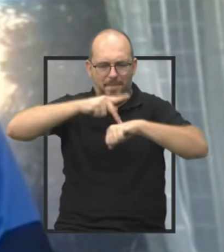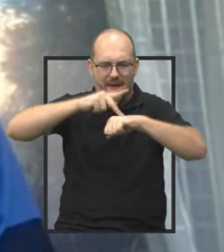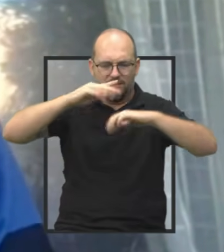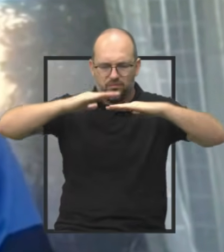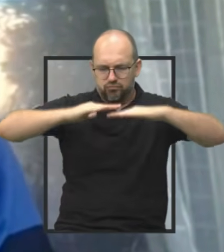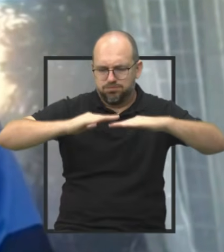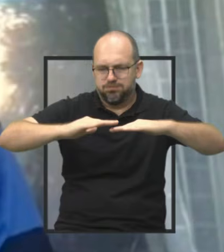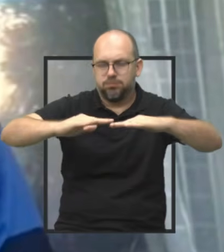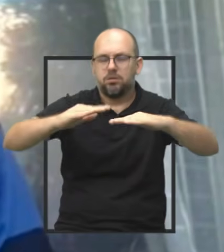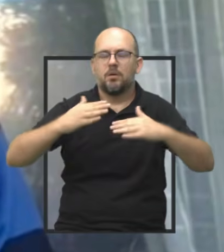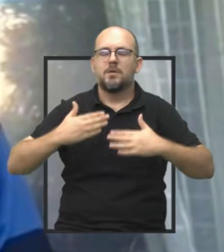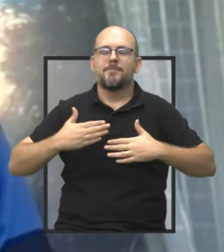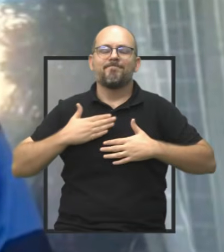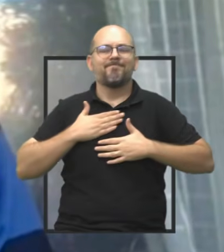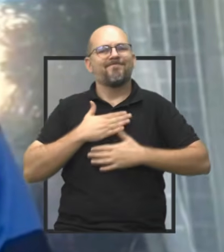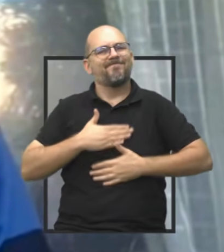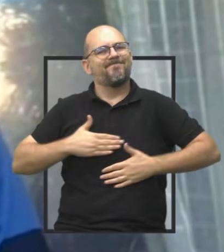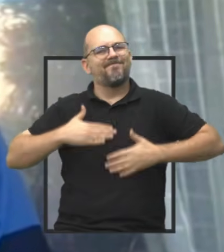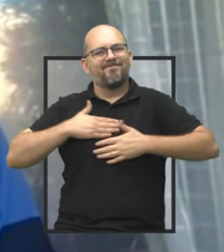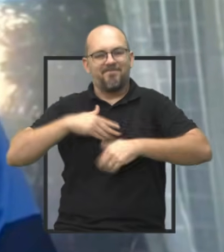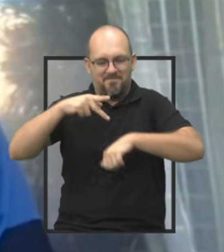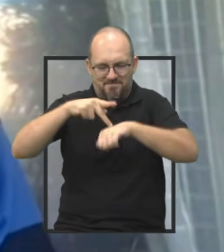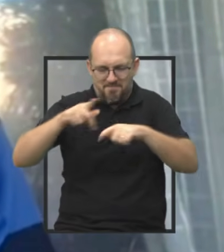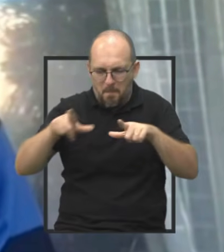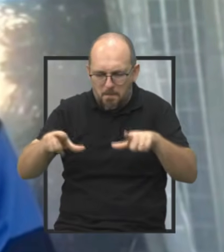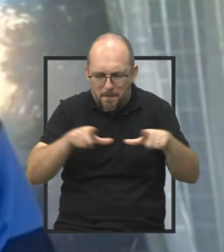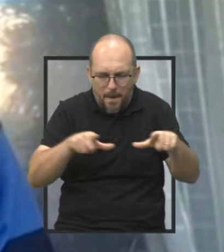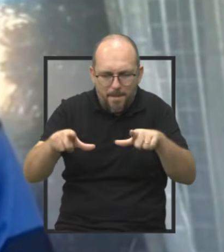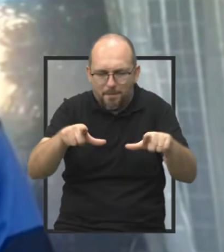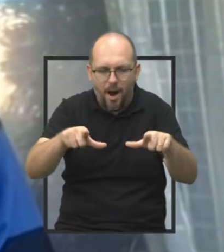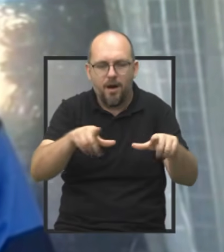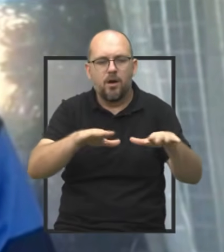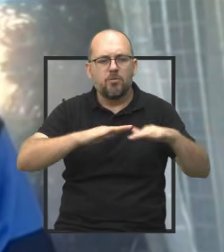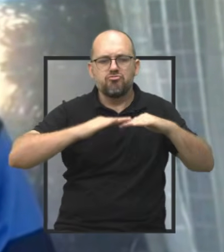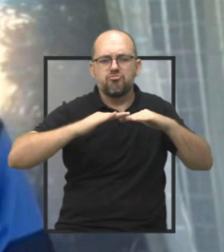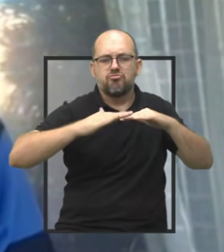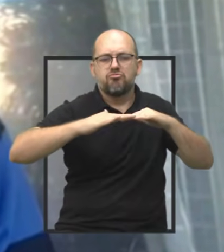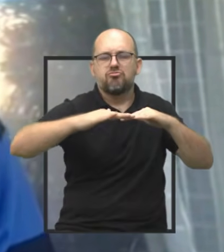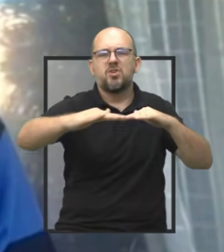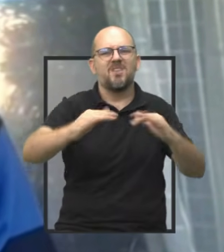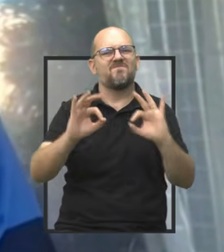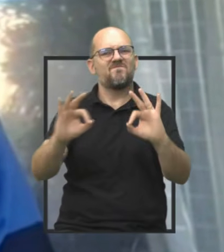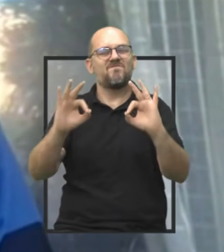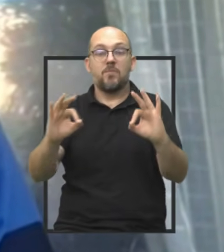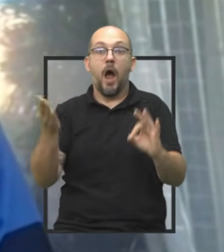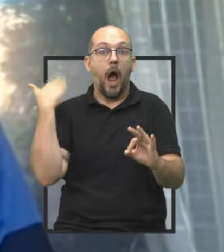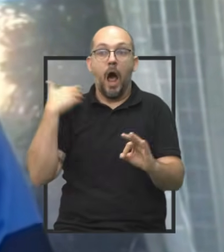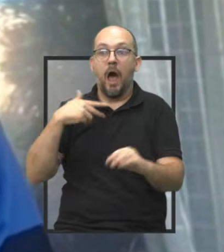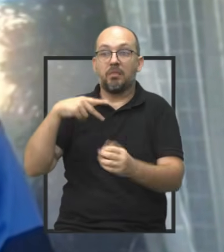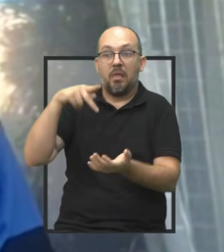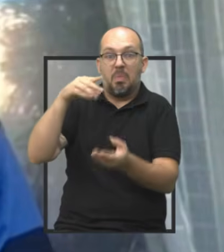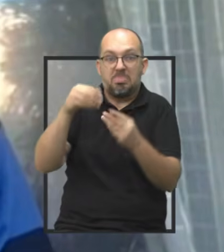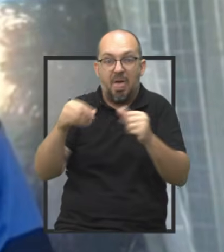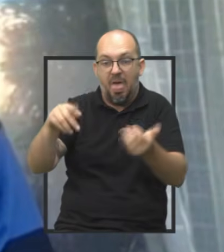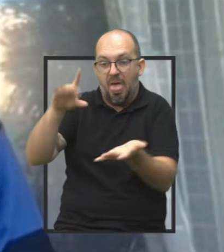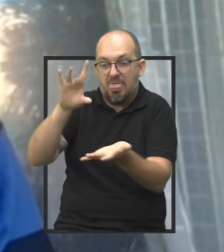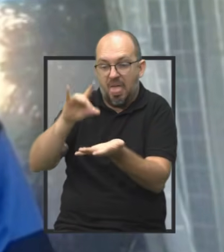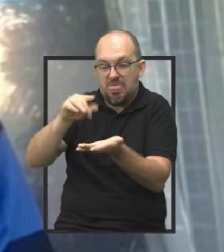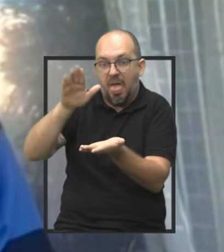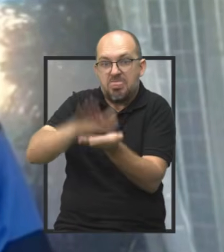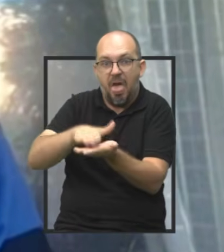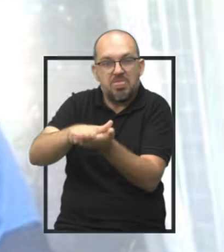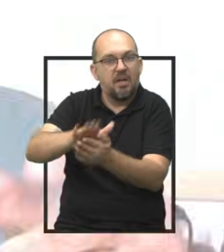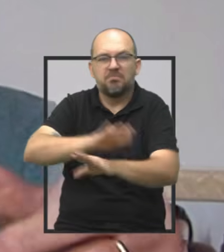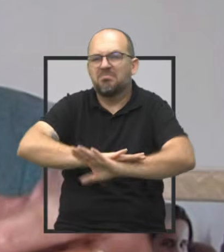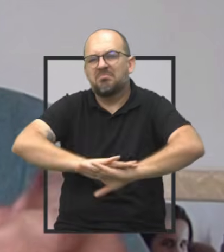alegria receber os paralelepípedos. Então Zé Maria trouxe essa dignidade. Agora a gente não pisava mais no